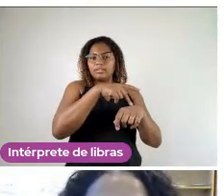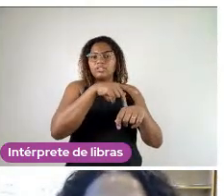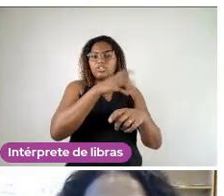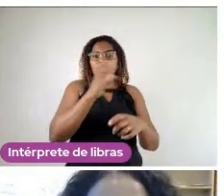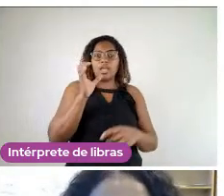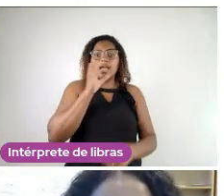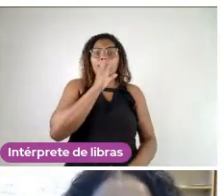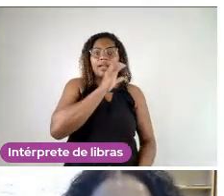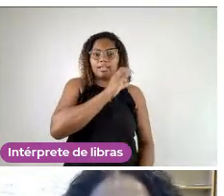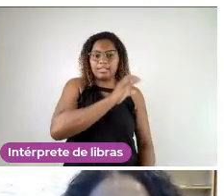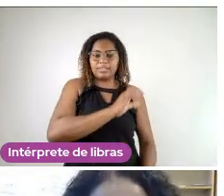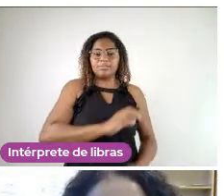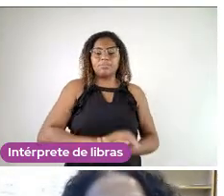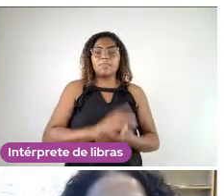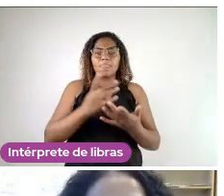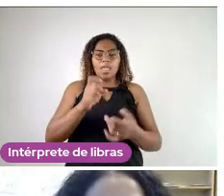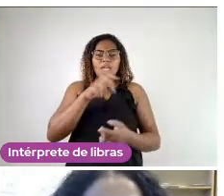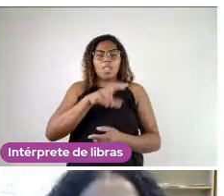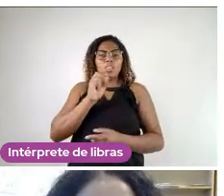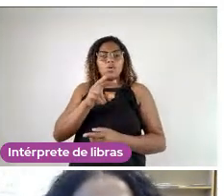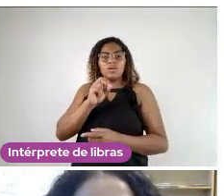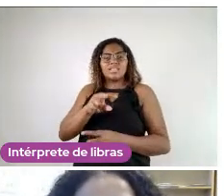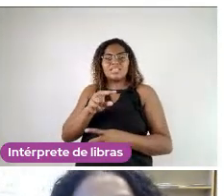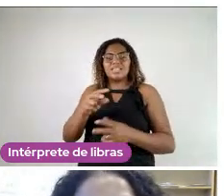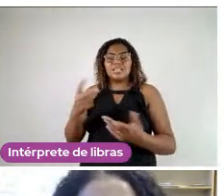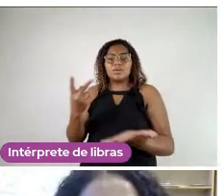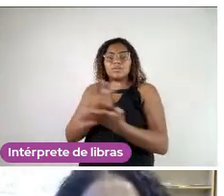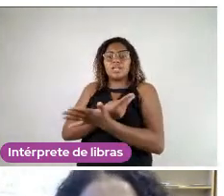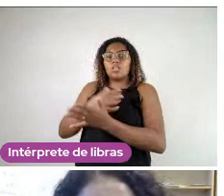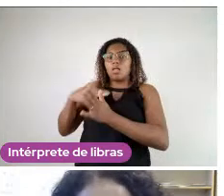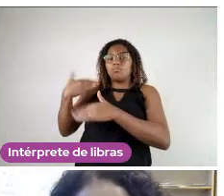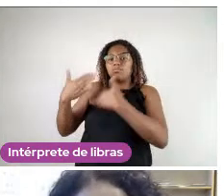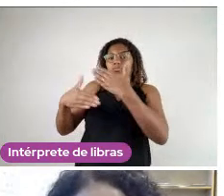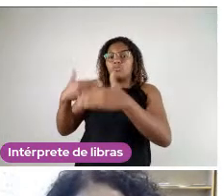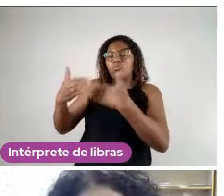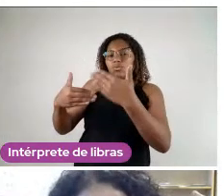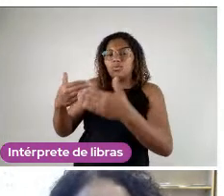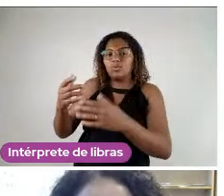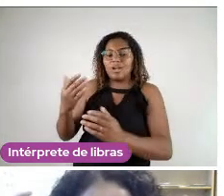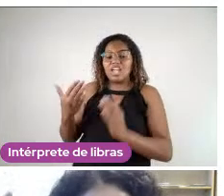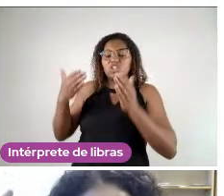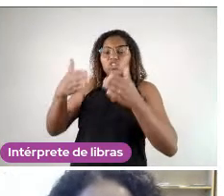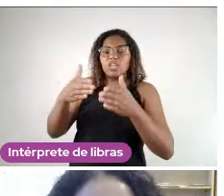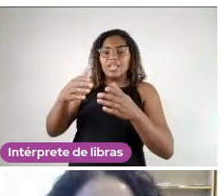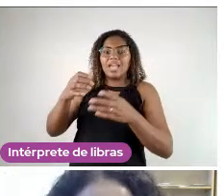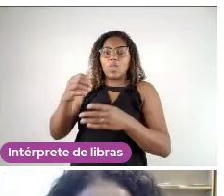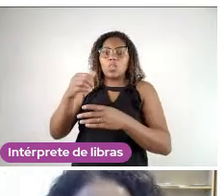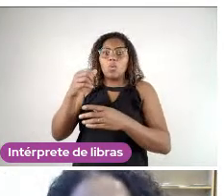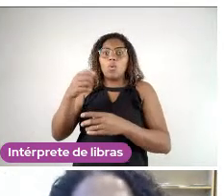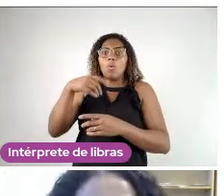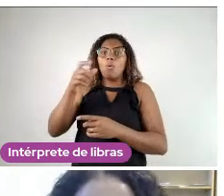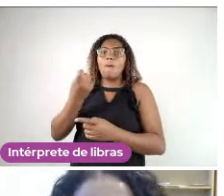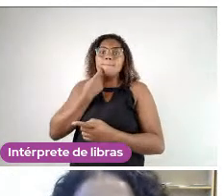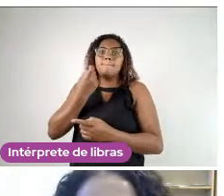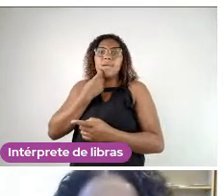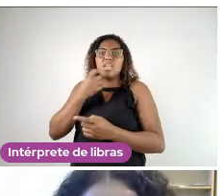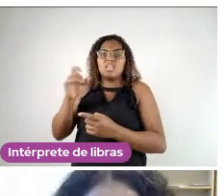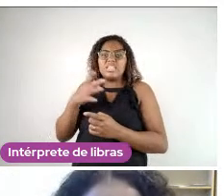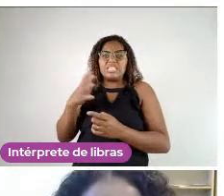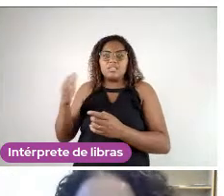que acontece? Essas toxinas elas são transmitidas ao longo da teia trófica, né? E chega lá naqueles peixes grandes, né, carnívoros, que são,